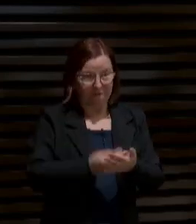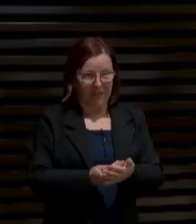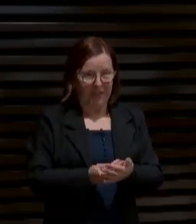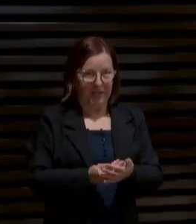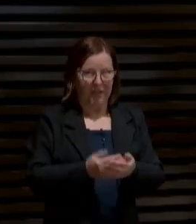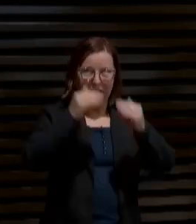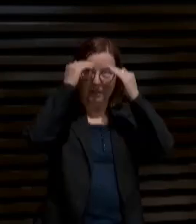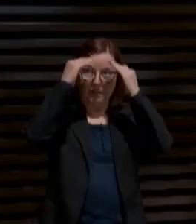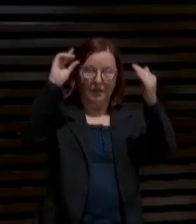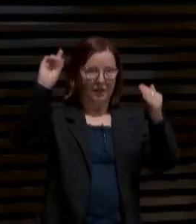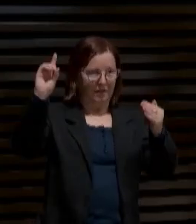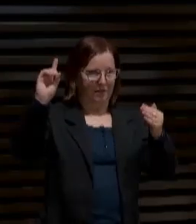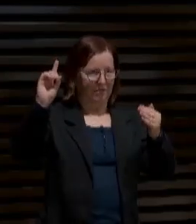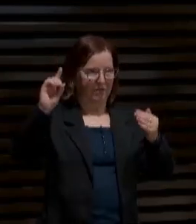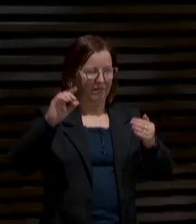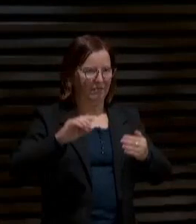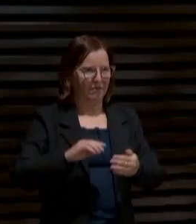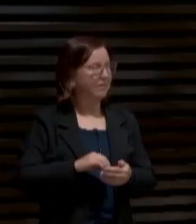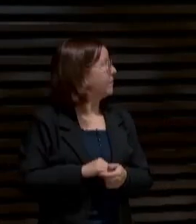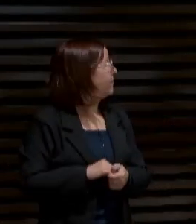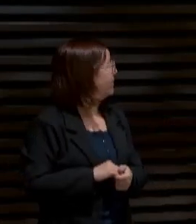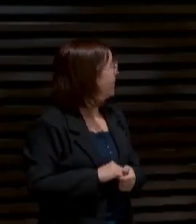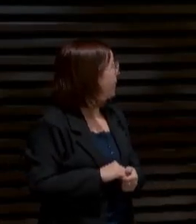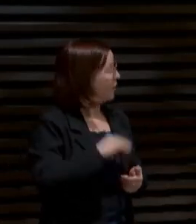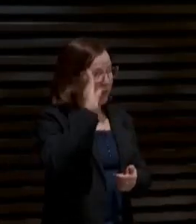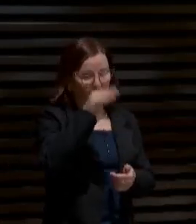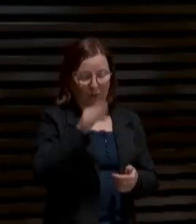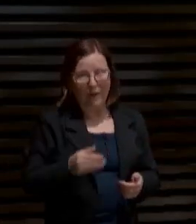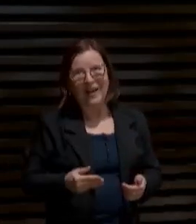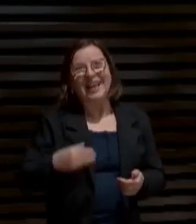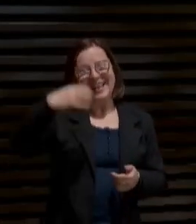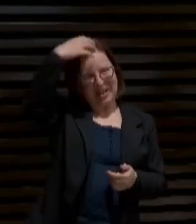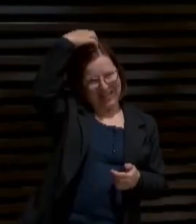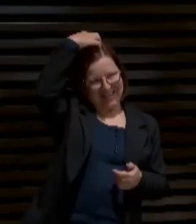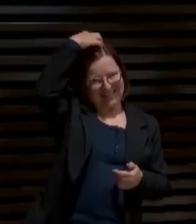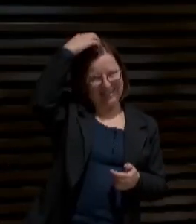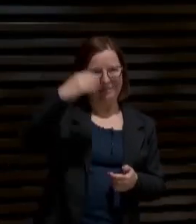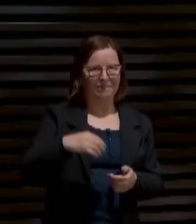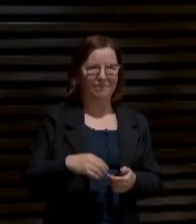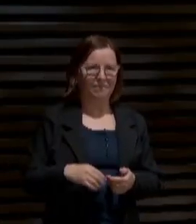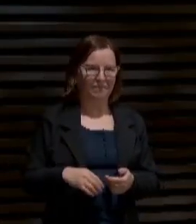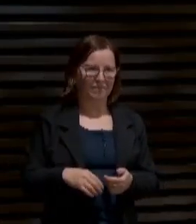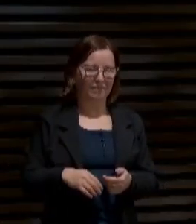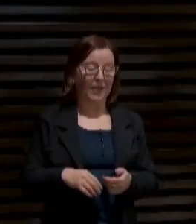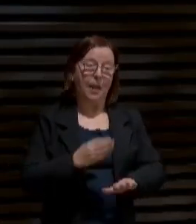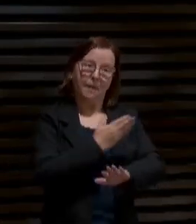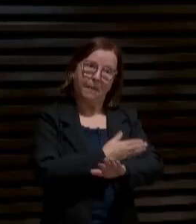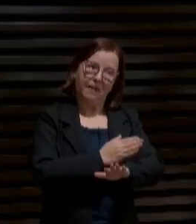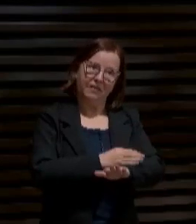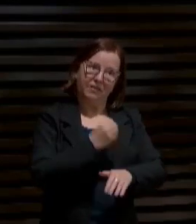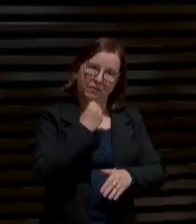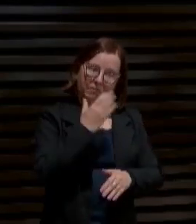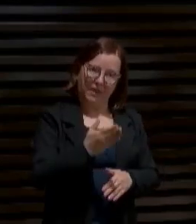o rei Olha que que ele tá dizendo para nós aqui meus irmãos a praticar o bem para silenciar